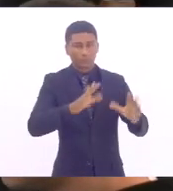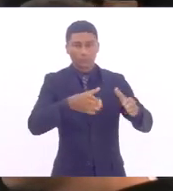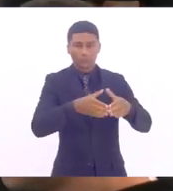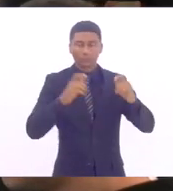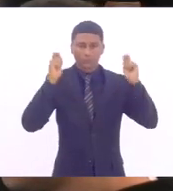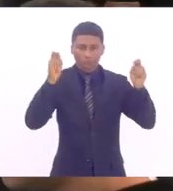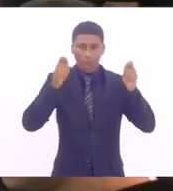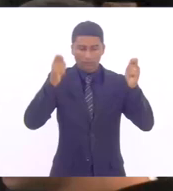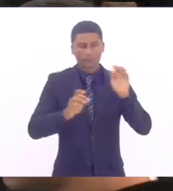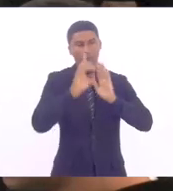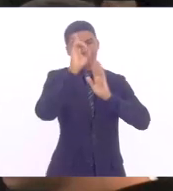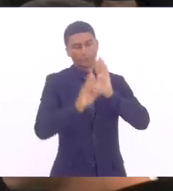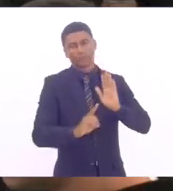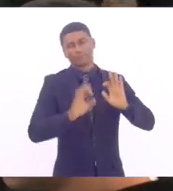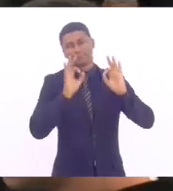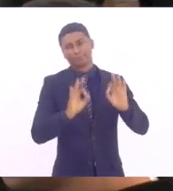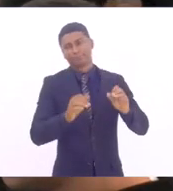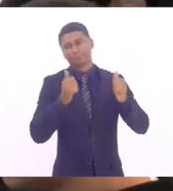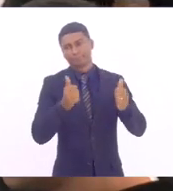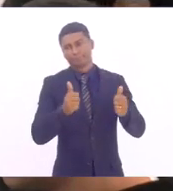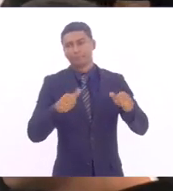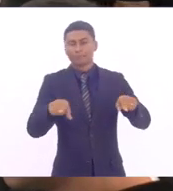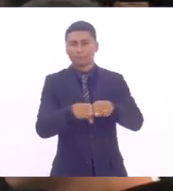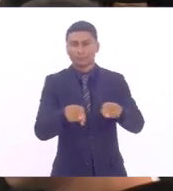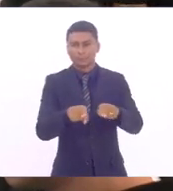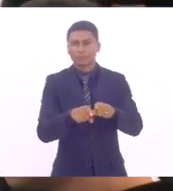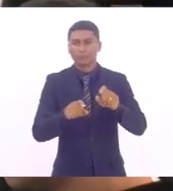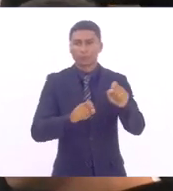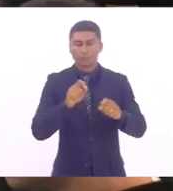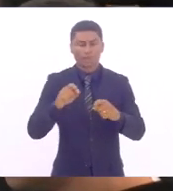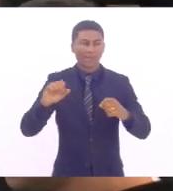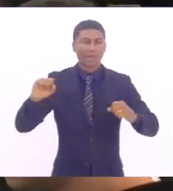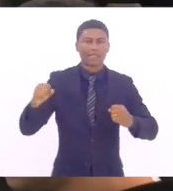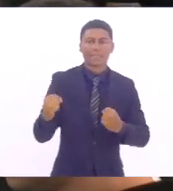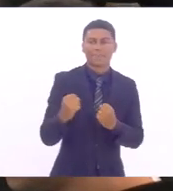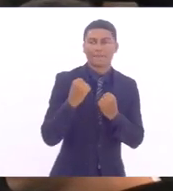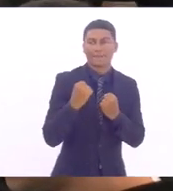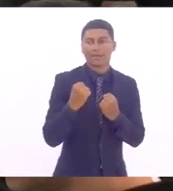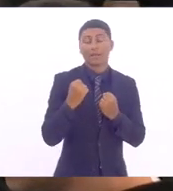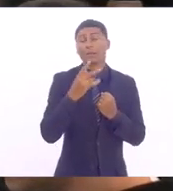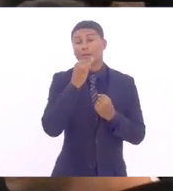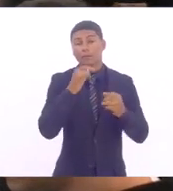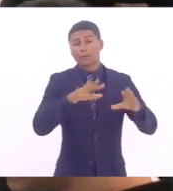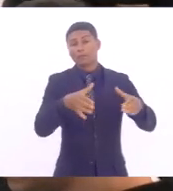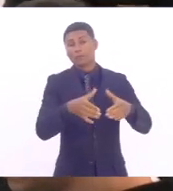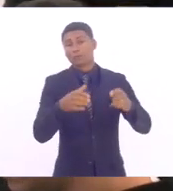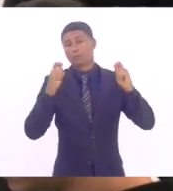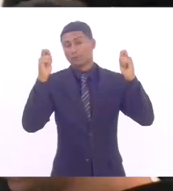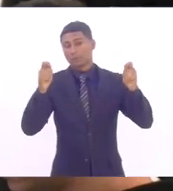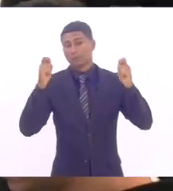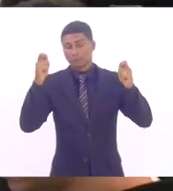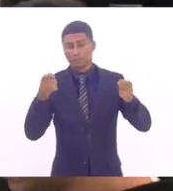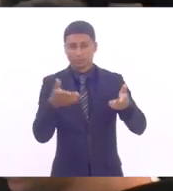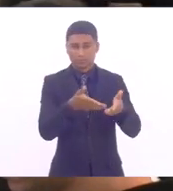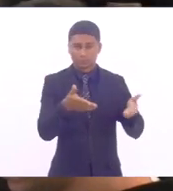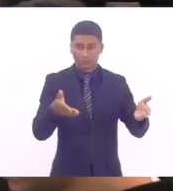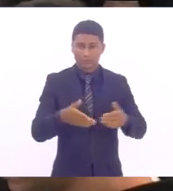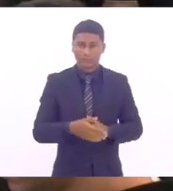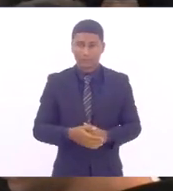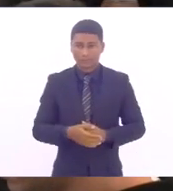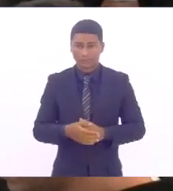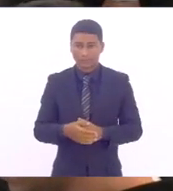organizadas, tem que ser reconhecido o direito à ampla defesa e o contraditório. A torcida organizada, as torcidas organizadas, elas não